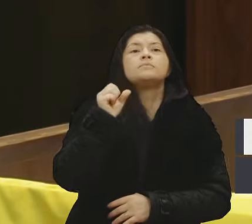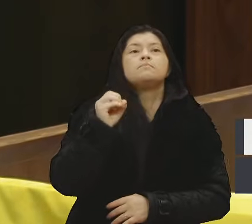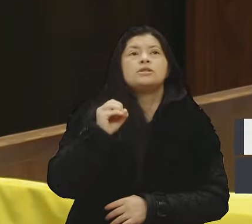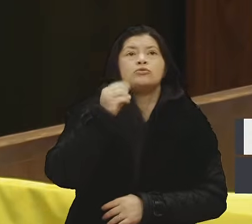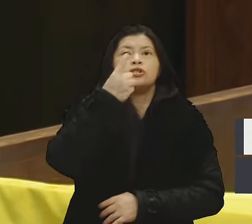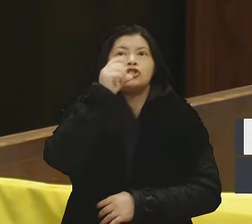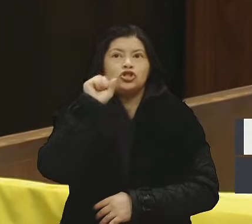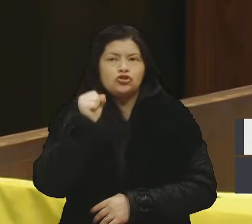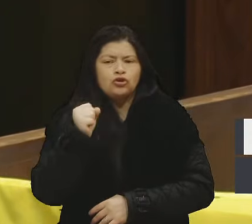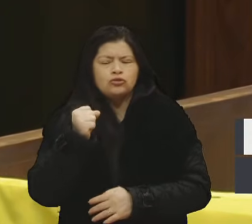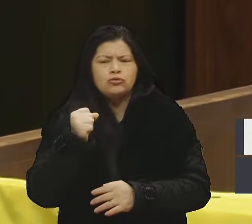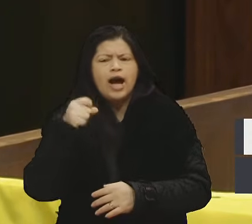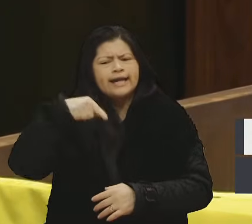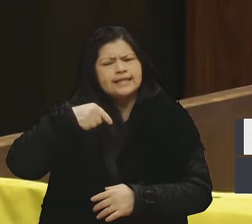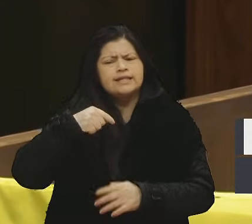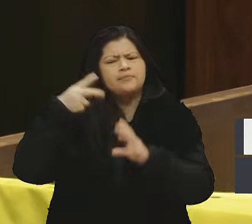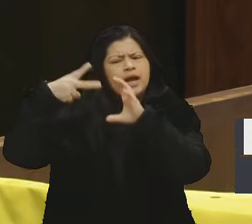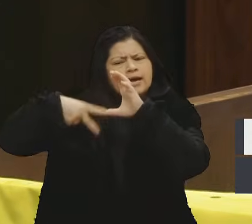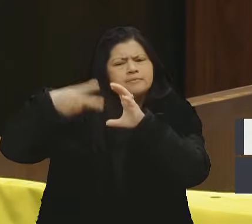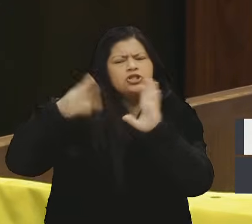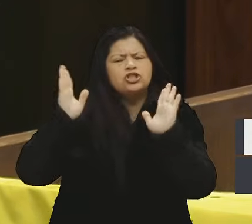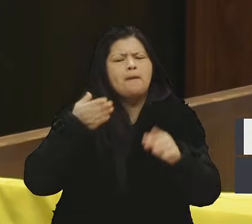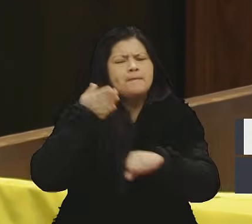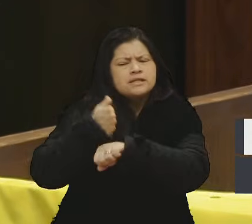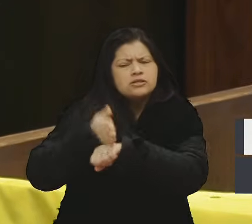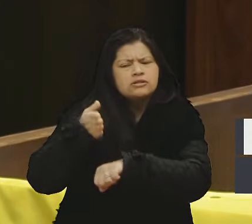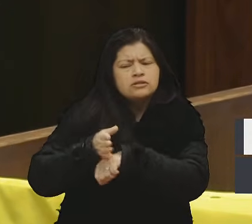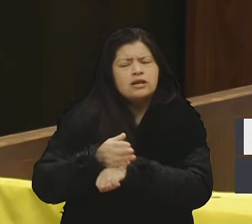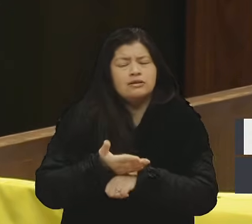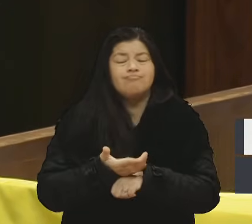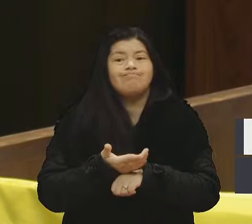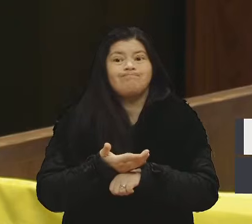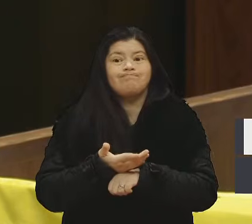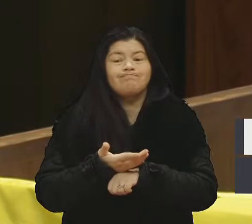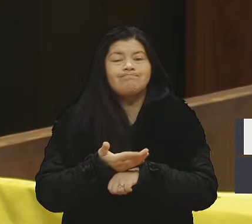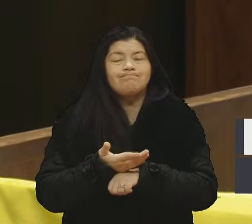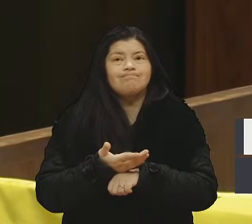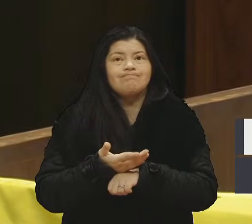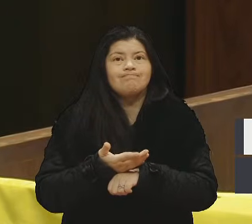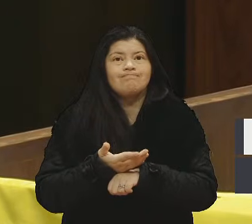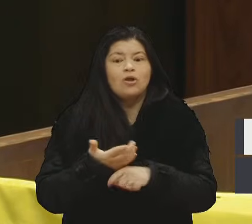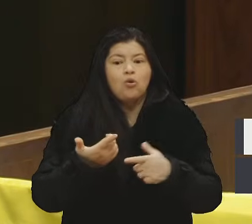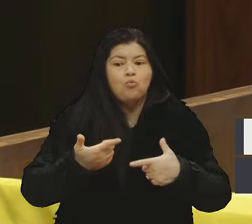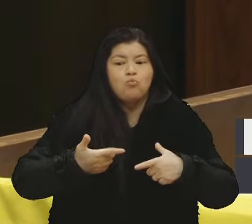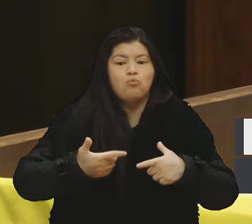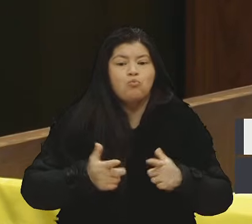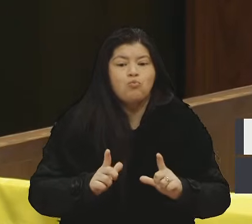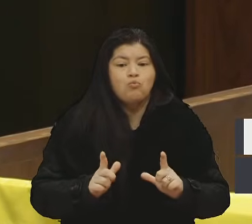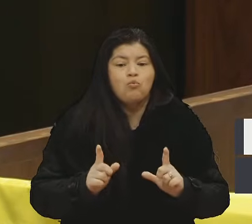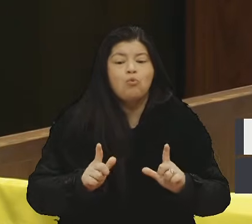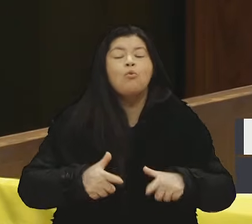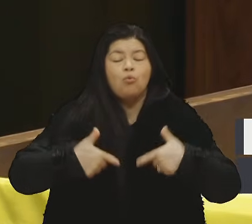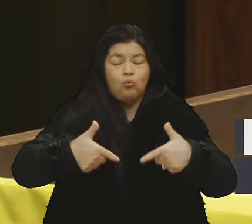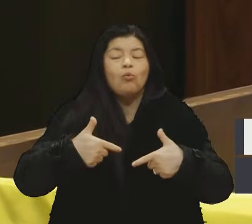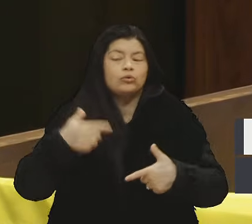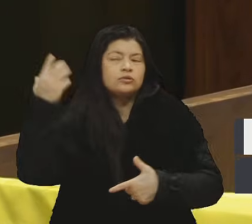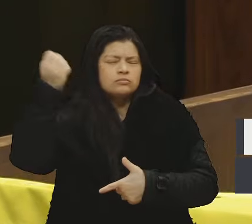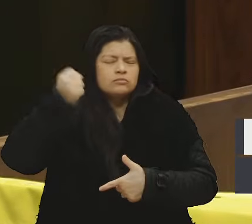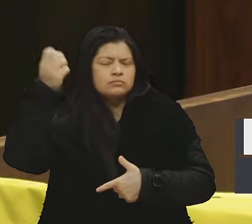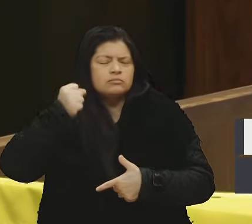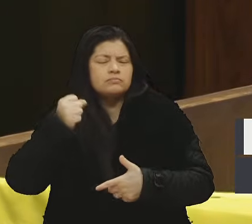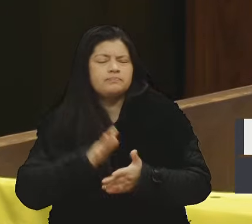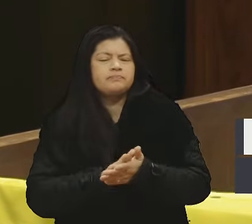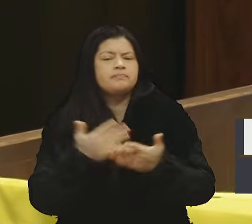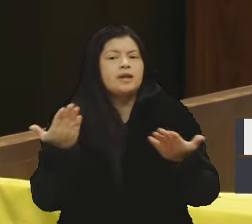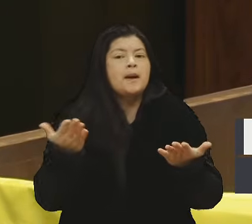Câmara, eu participei de diversos atos contra o governo Leite, inclusive, né? Cadê o salário da minha professora? Era o debate.